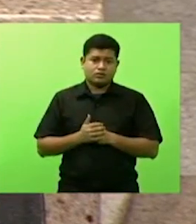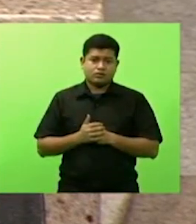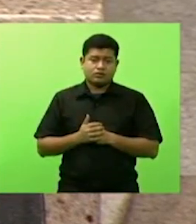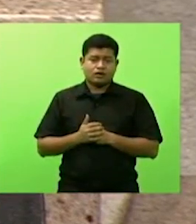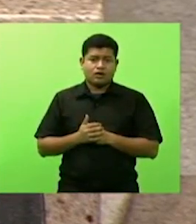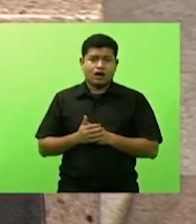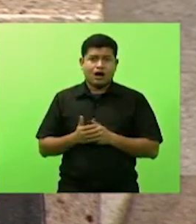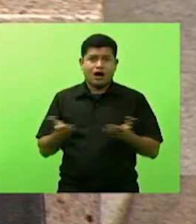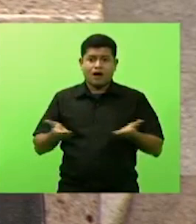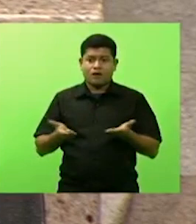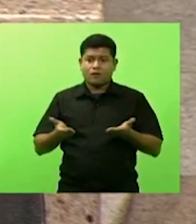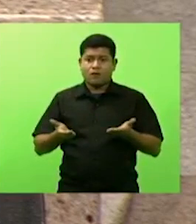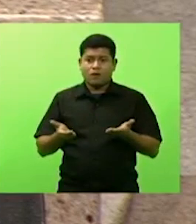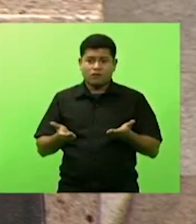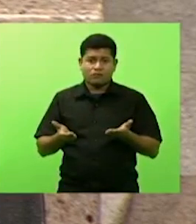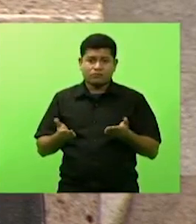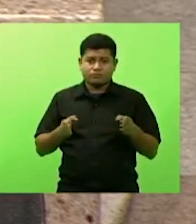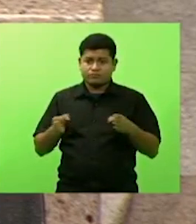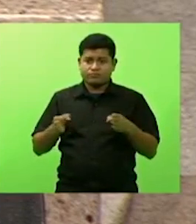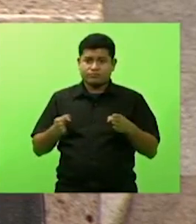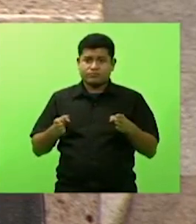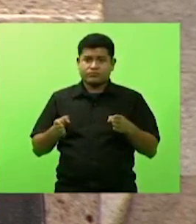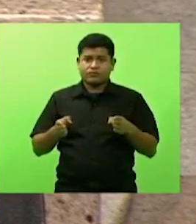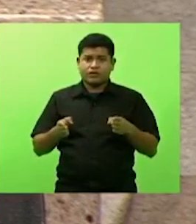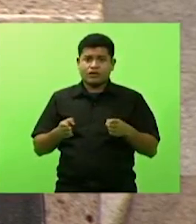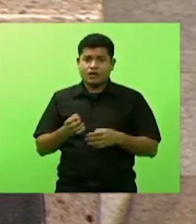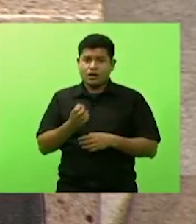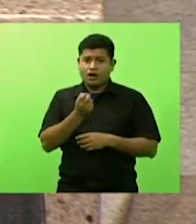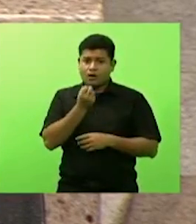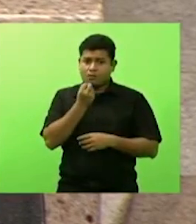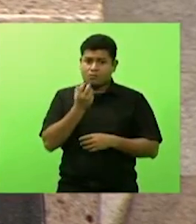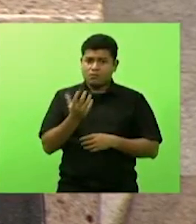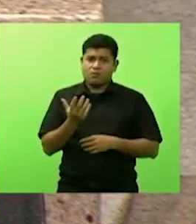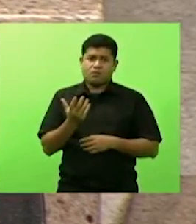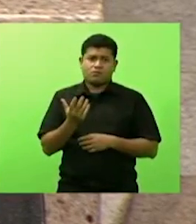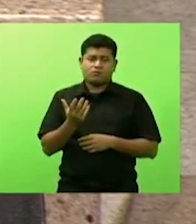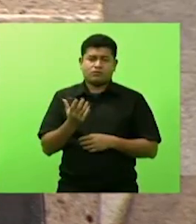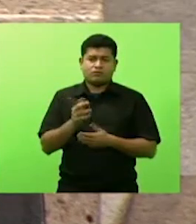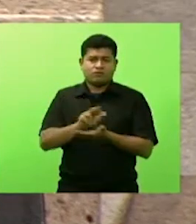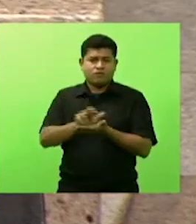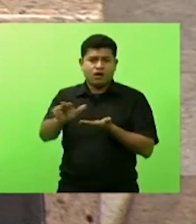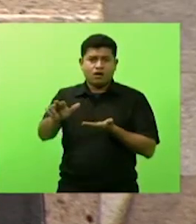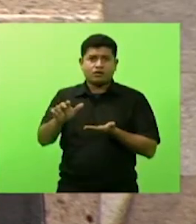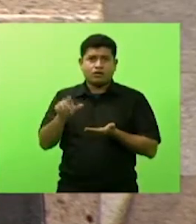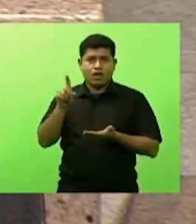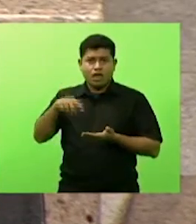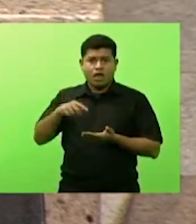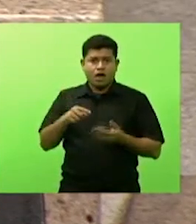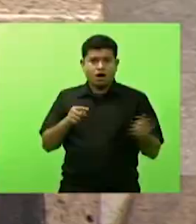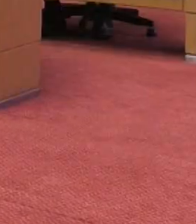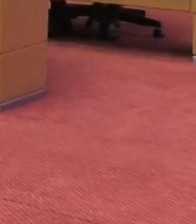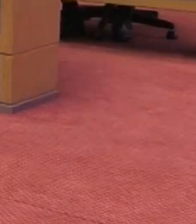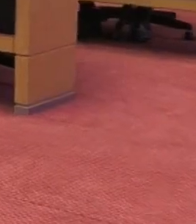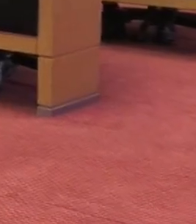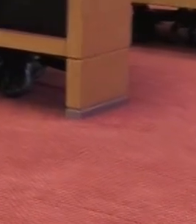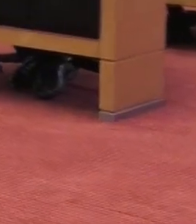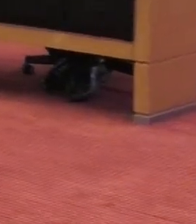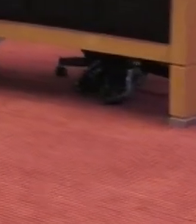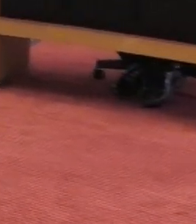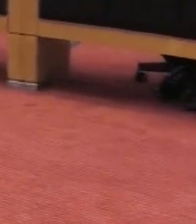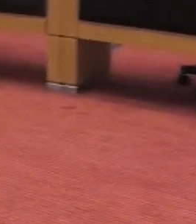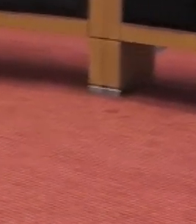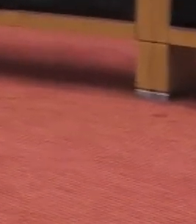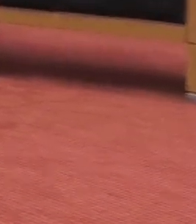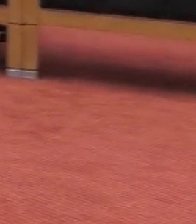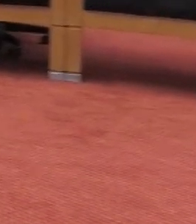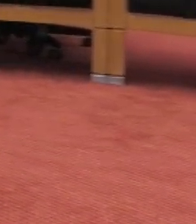caso, de tantos bons motivos, este não está entre esses bons motivos. Quando foi